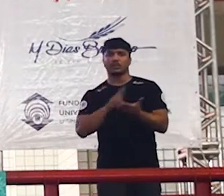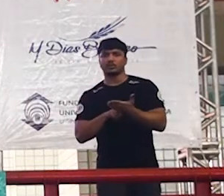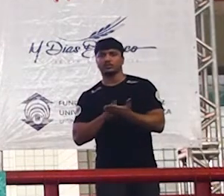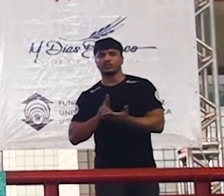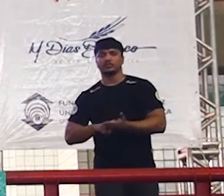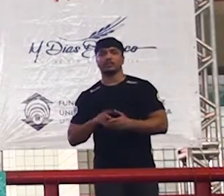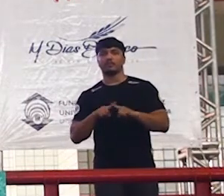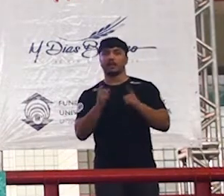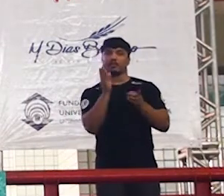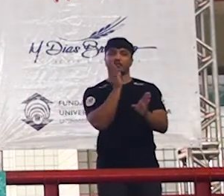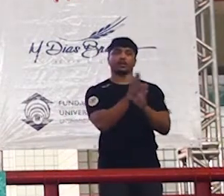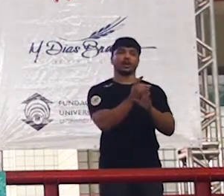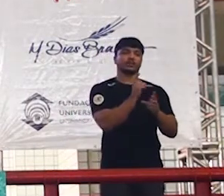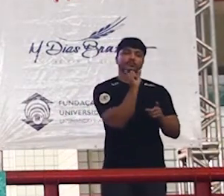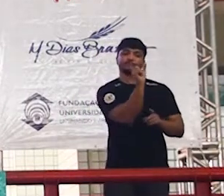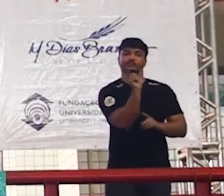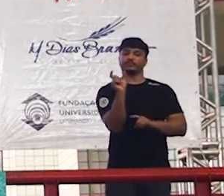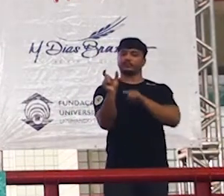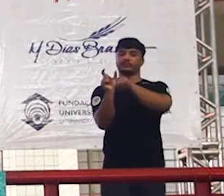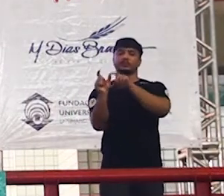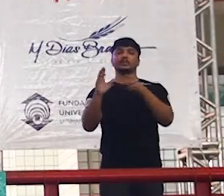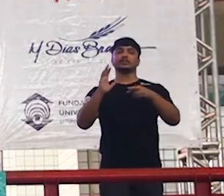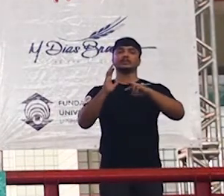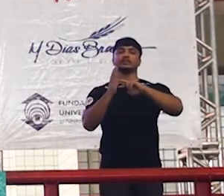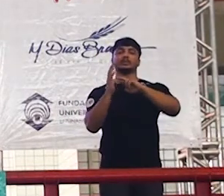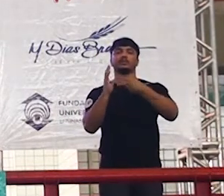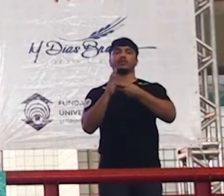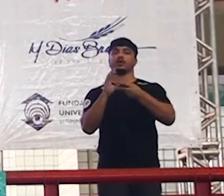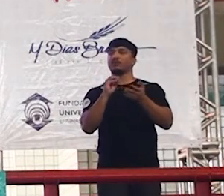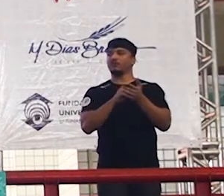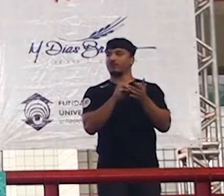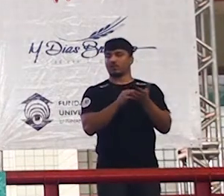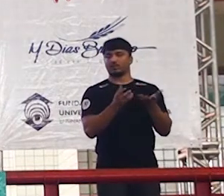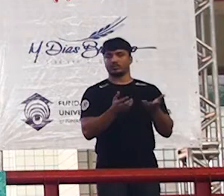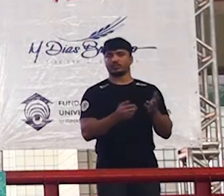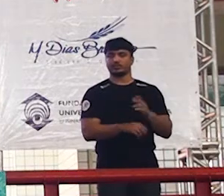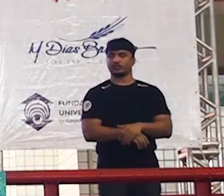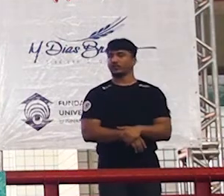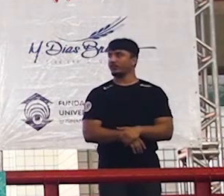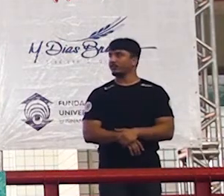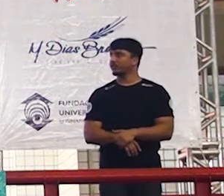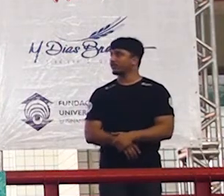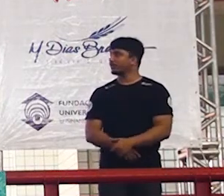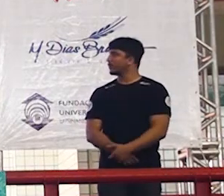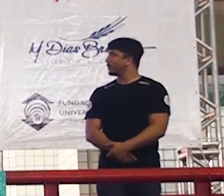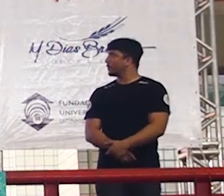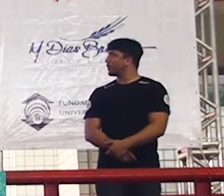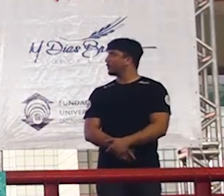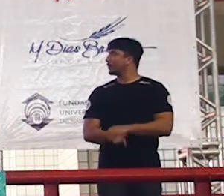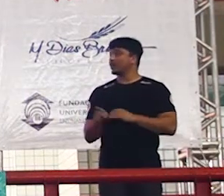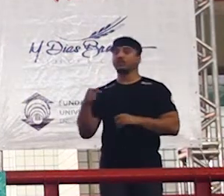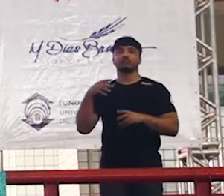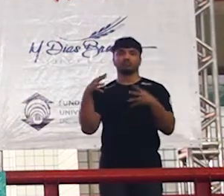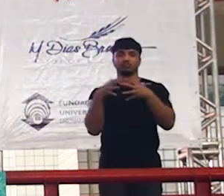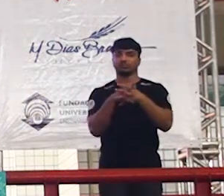por causa do sentido de uma palavra você erra, porque lhe falta vocabulário. Aqui o vocabulário atrapalha muita